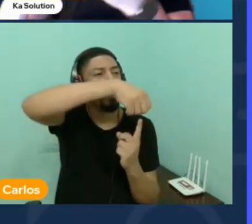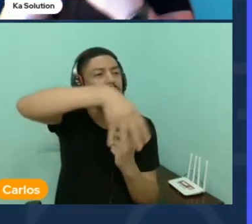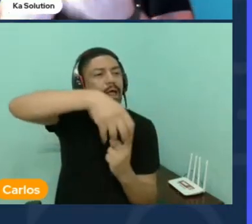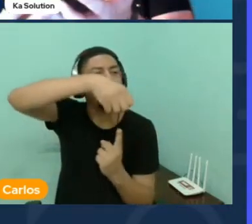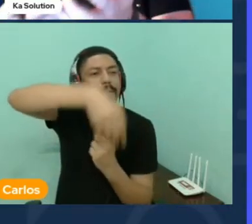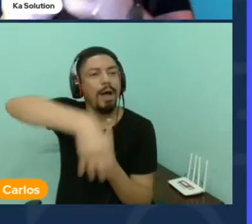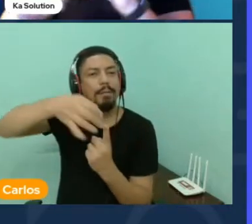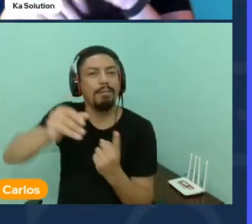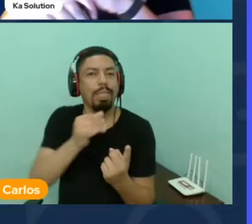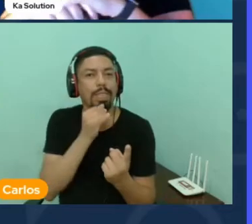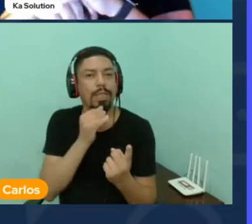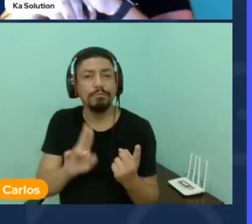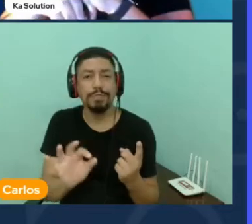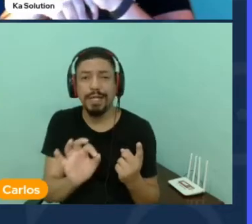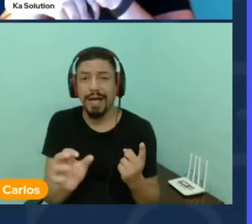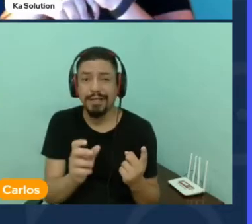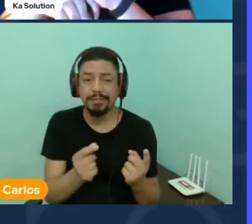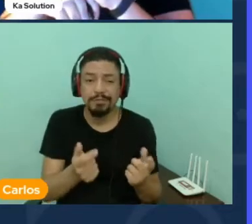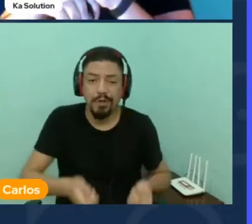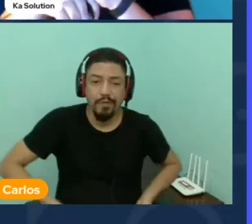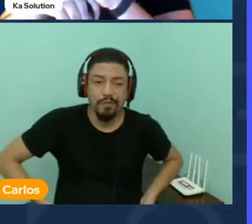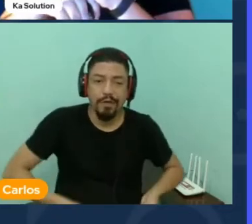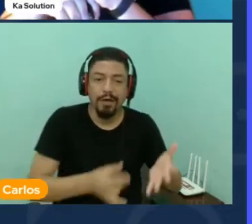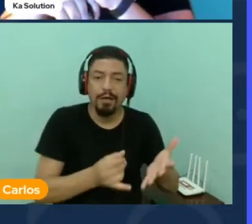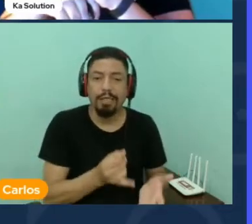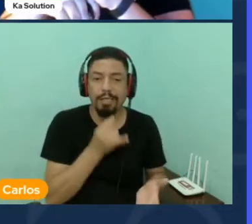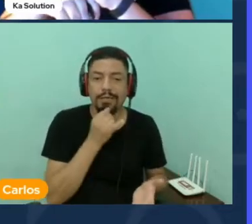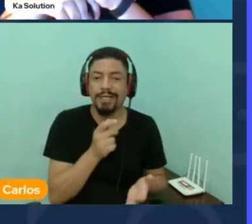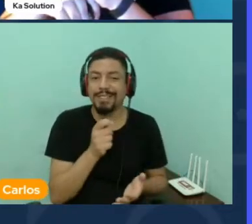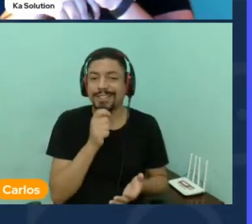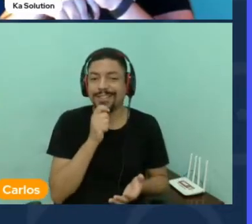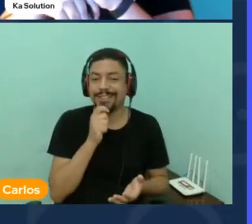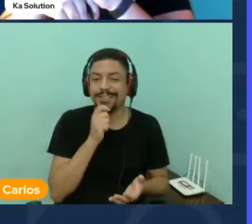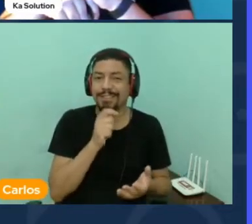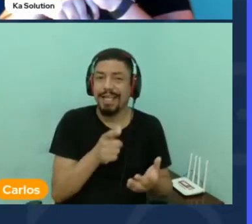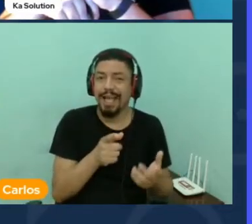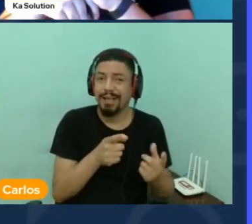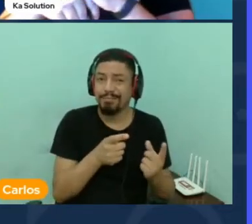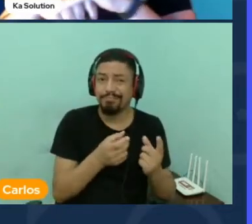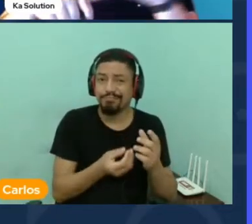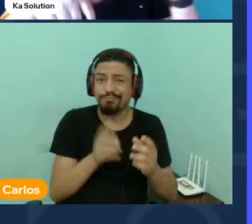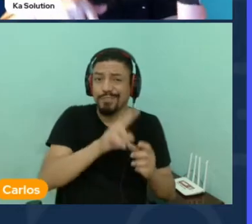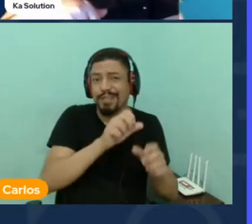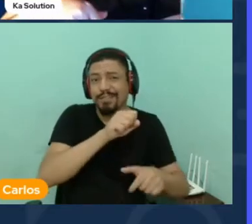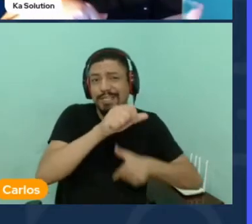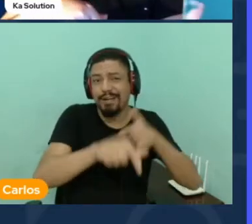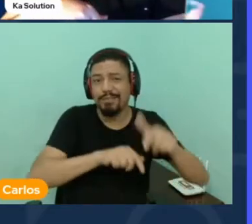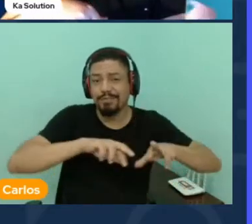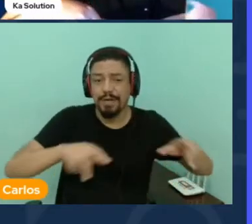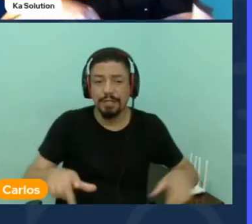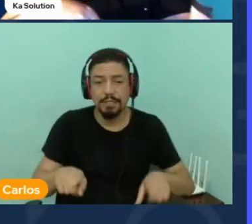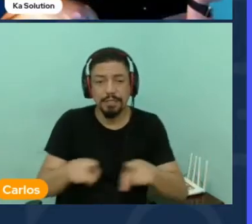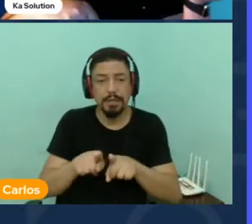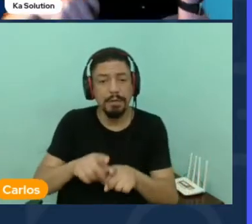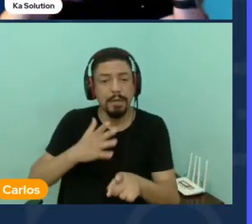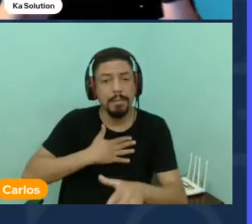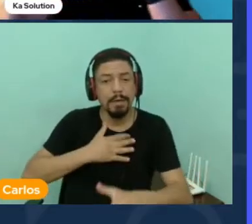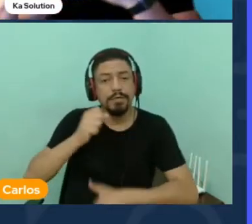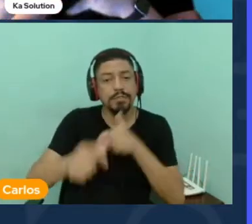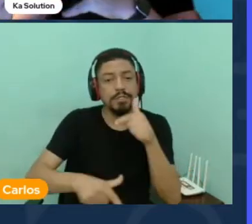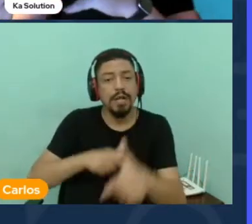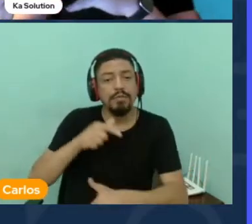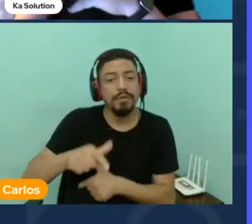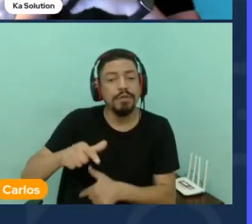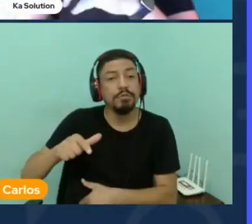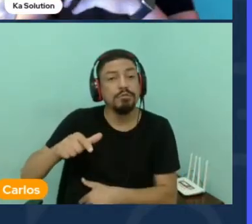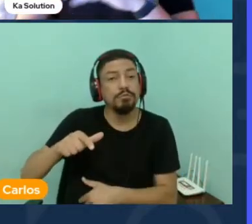não desperdice dinheiro ali com a criação desses serviços. para que os meus serviços sejam eficientes, tenham um